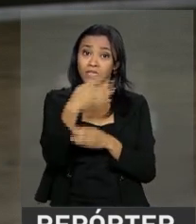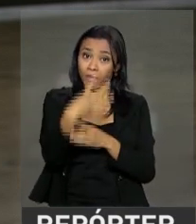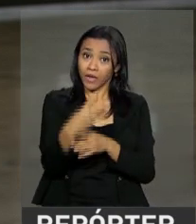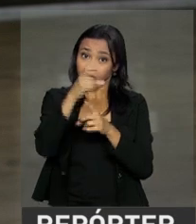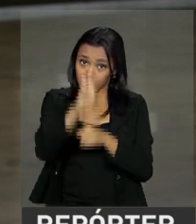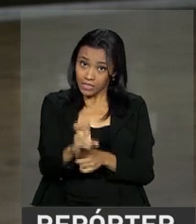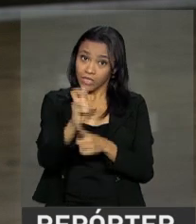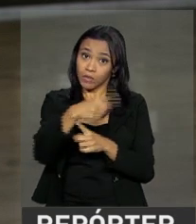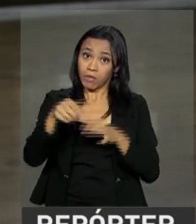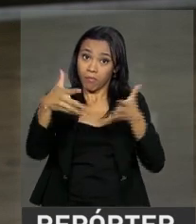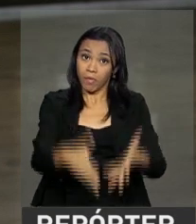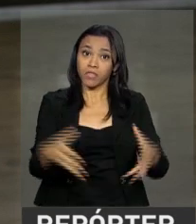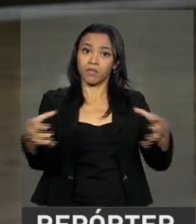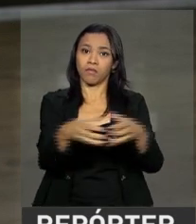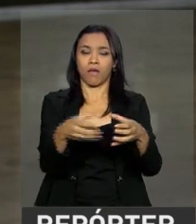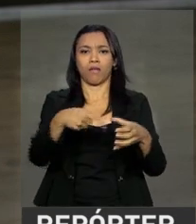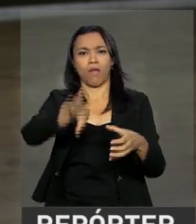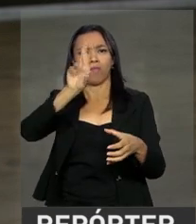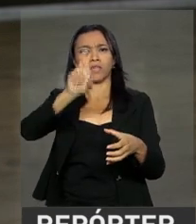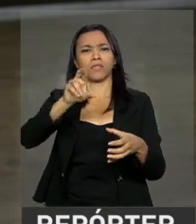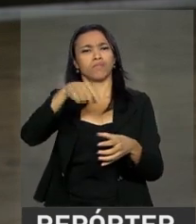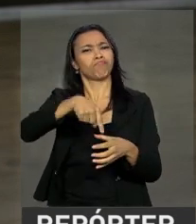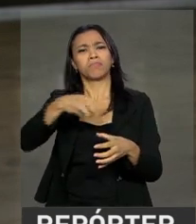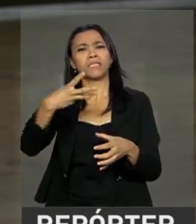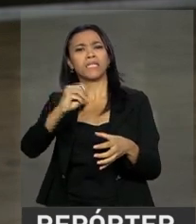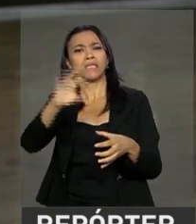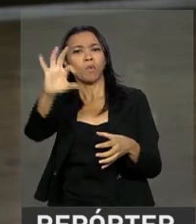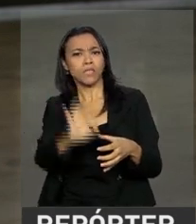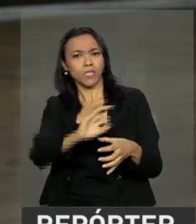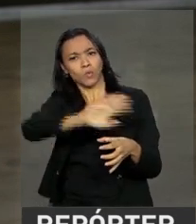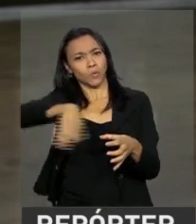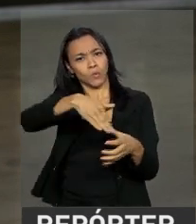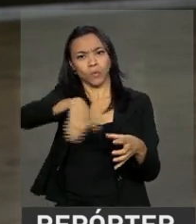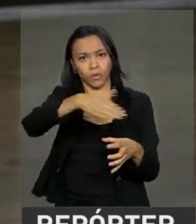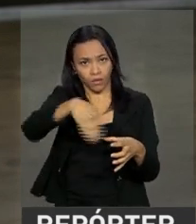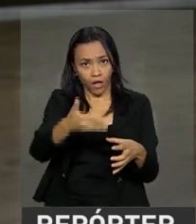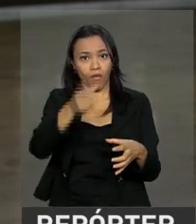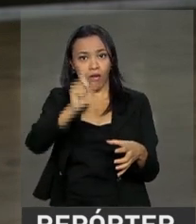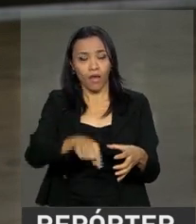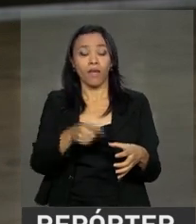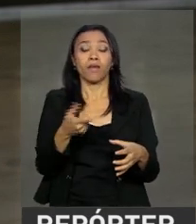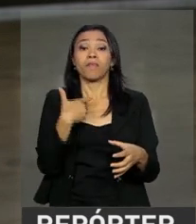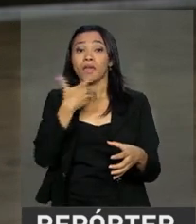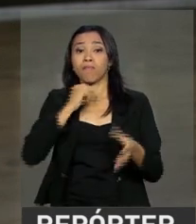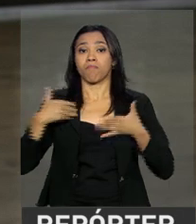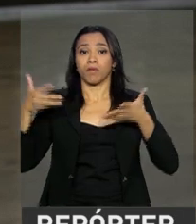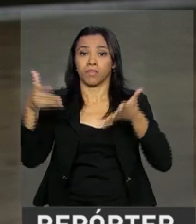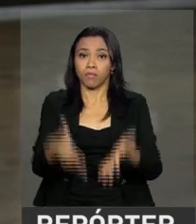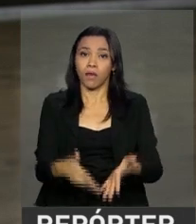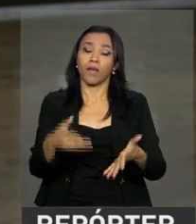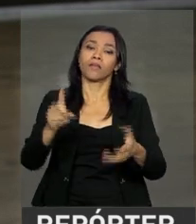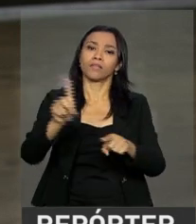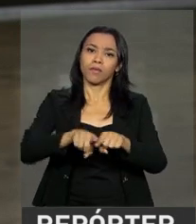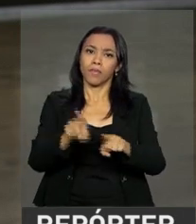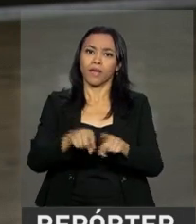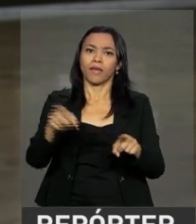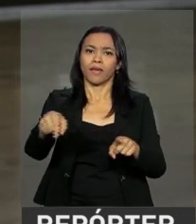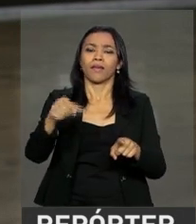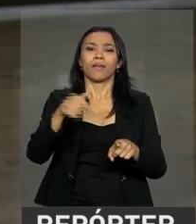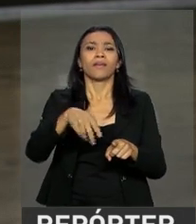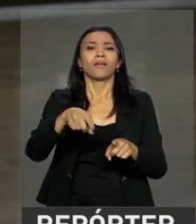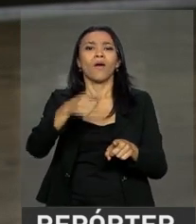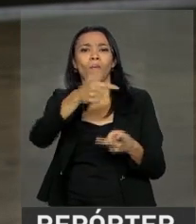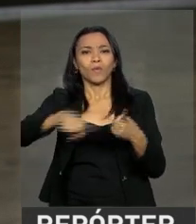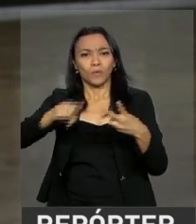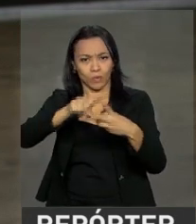parte da delegação brasileira, representando aí 30% do total de atletas. Devem participar dessa homenagem as atletas da vela, Kayana